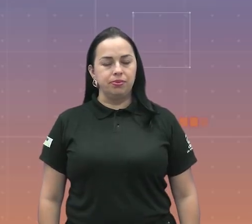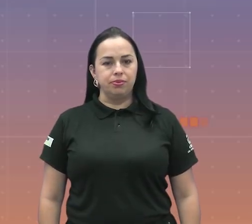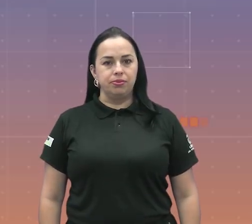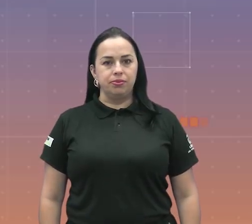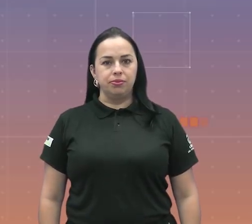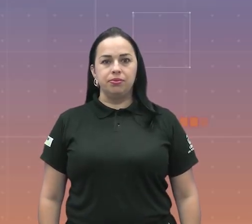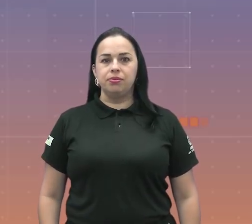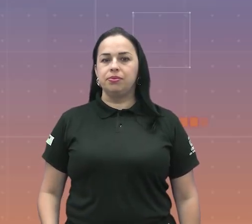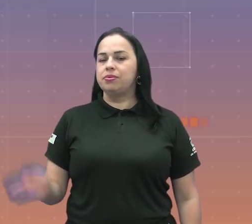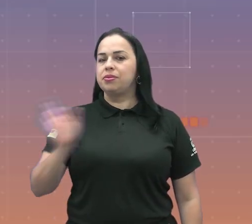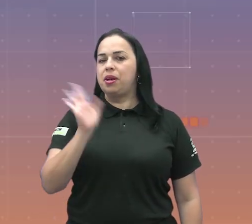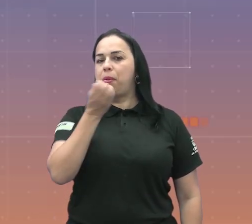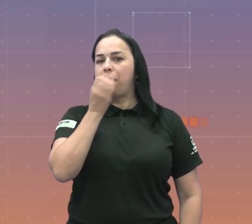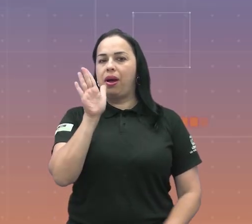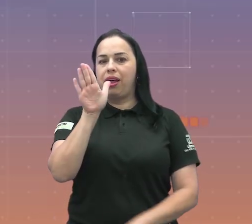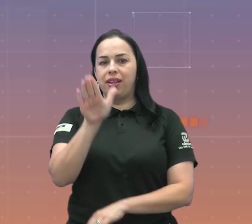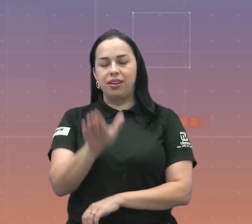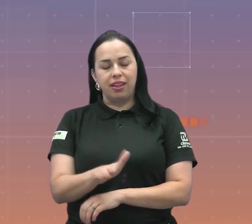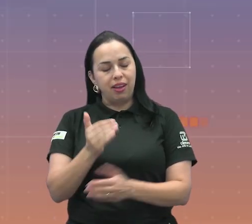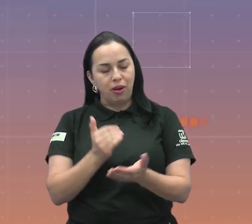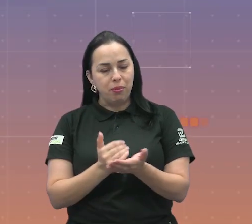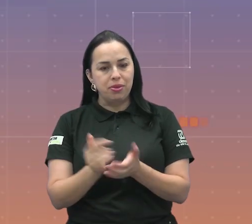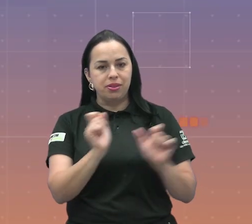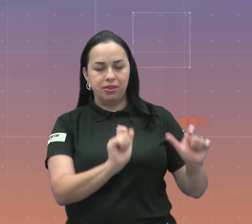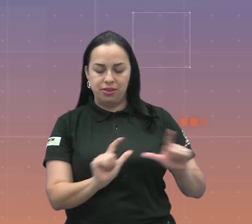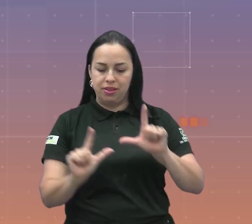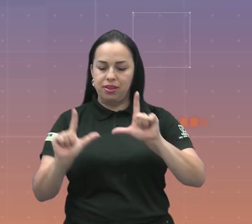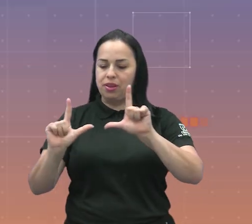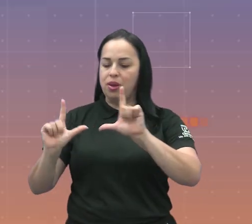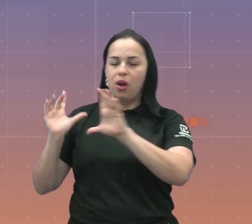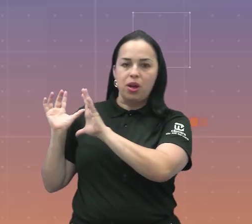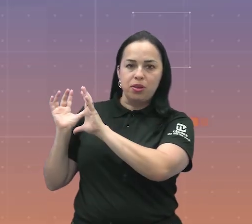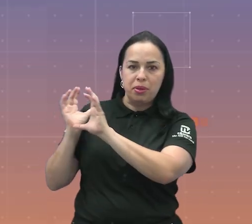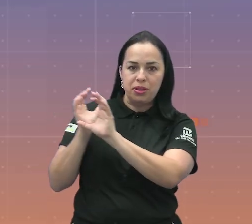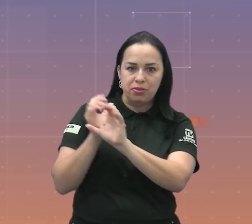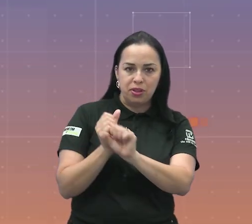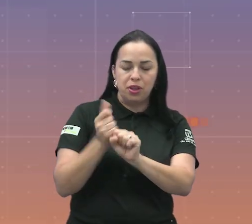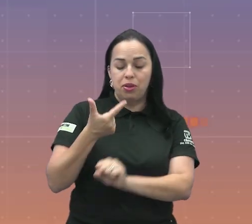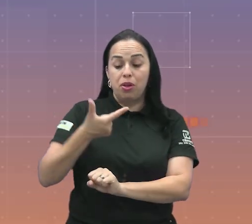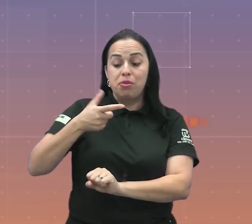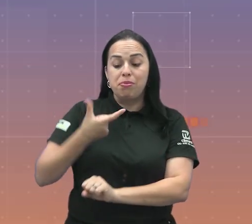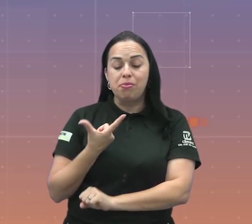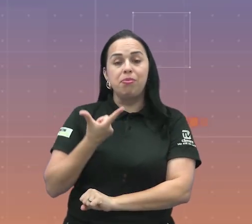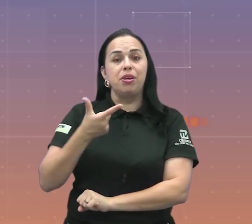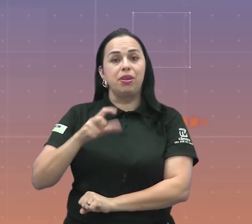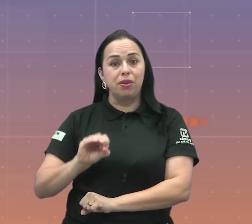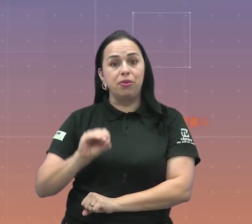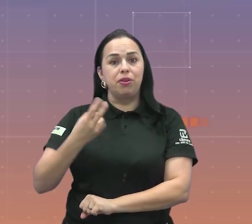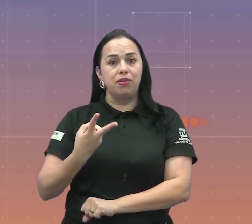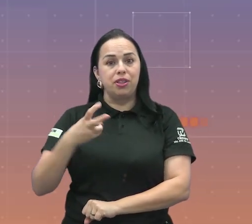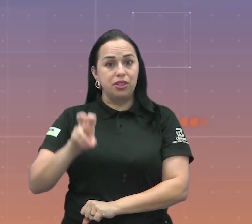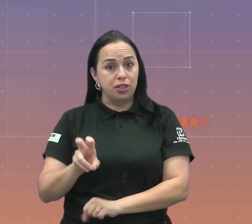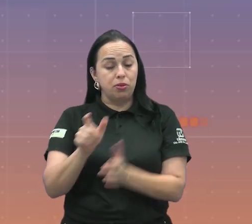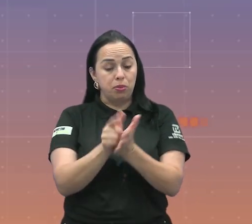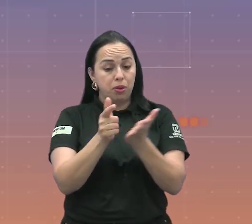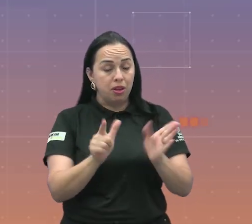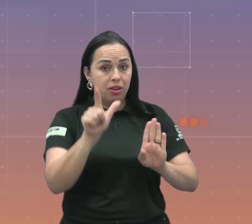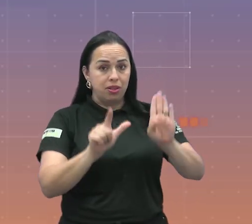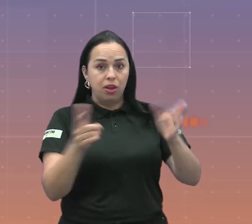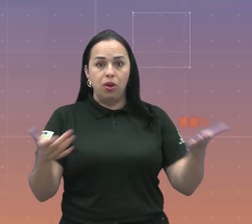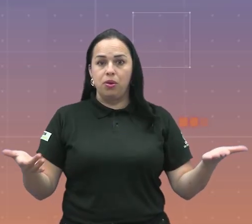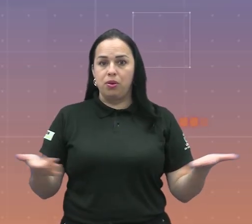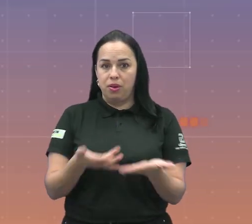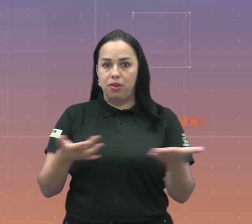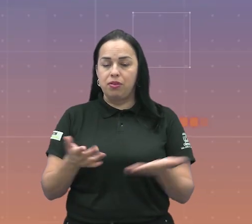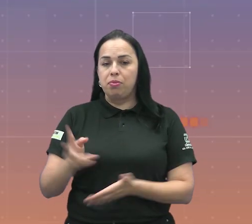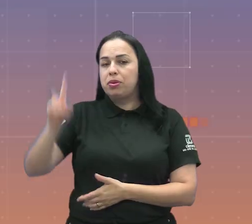Olá, boa tarde! Está começando agora o quarto episódio da retrospectiva 2025 do Boletim Legislativo. Hoje, vamos